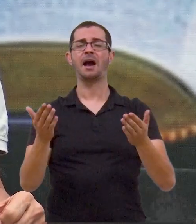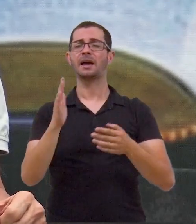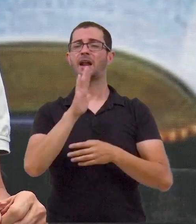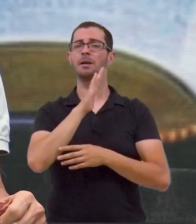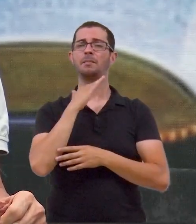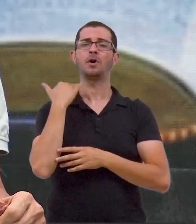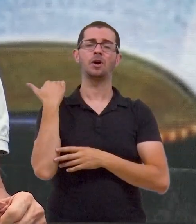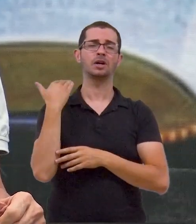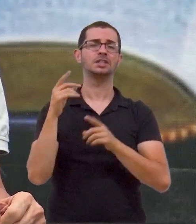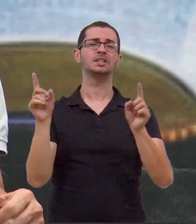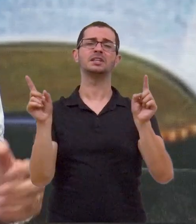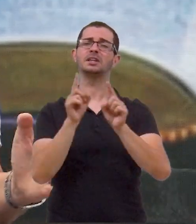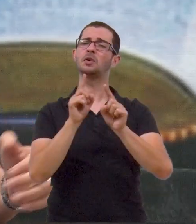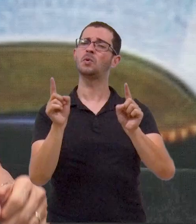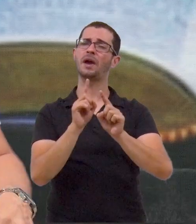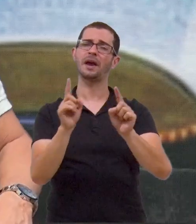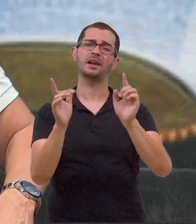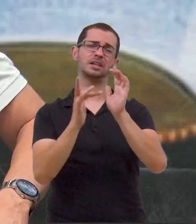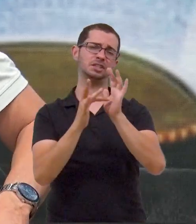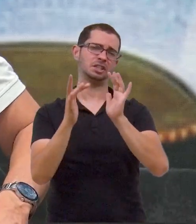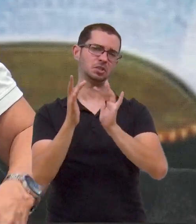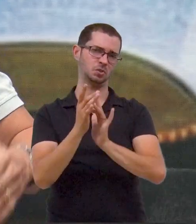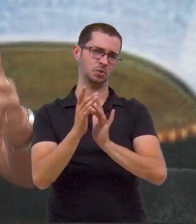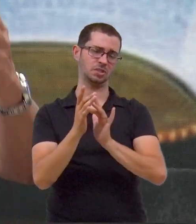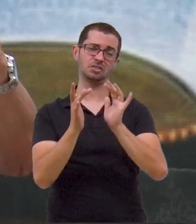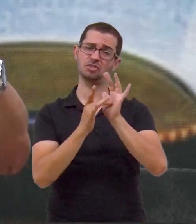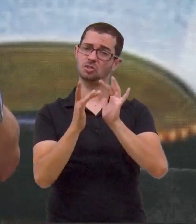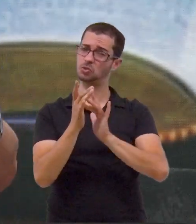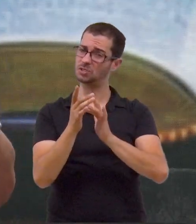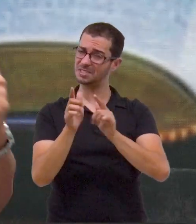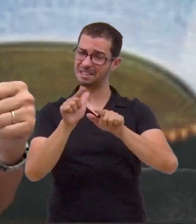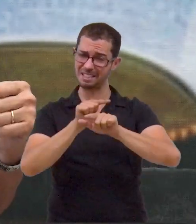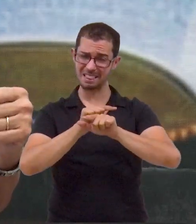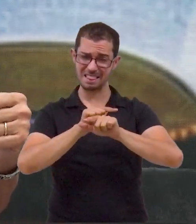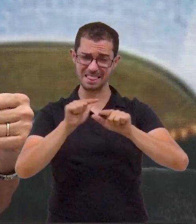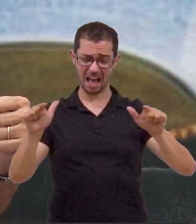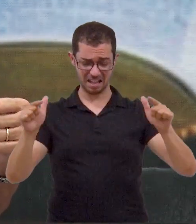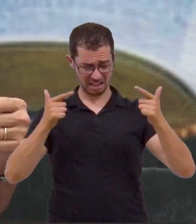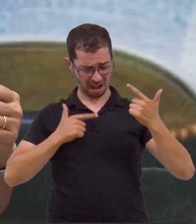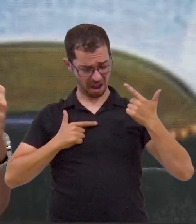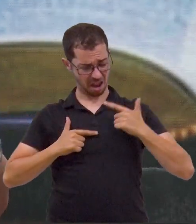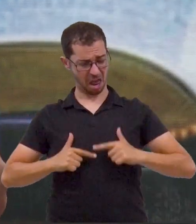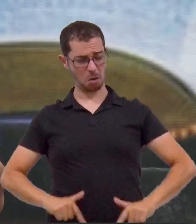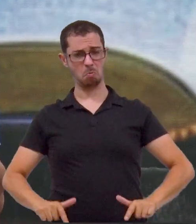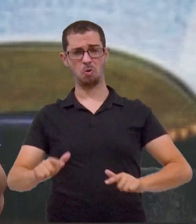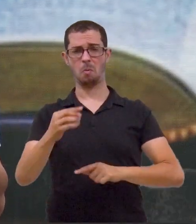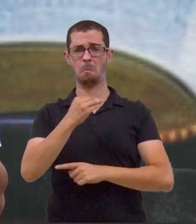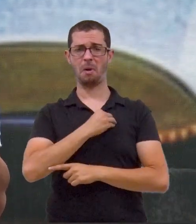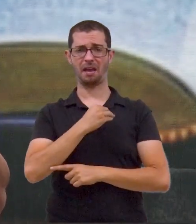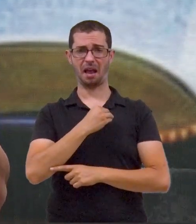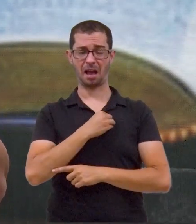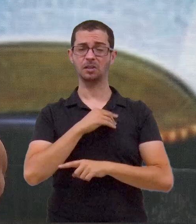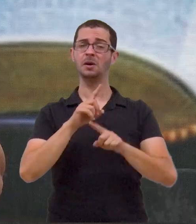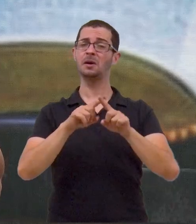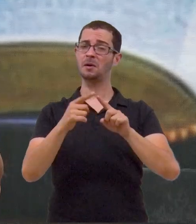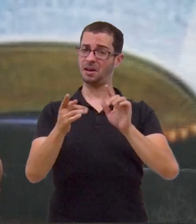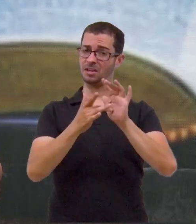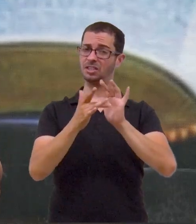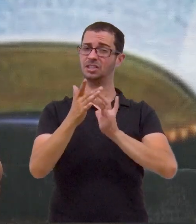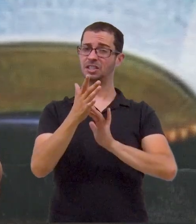não era de Jesus, ele não tinha pecados, mas ele assumiu os nossos pecados. E ele morreu a